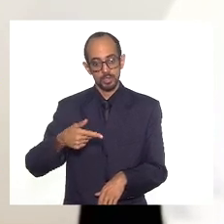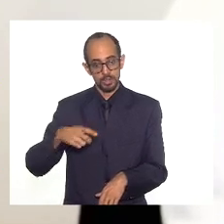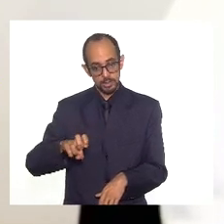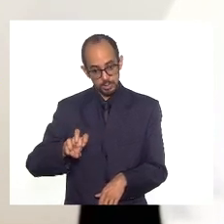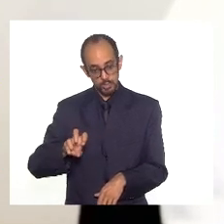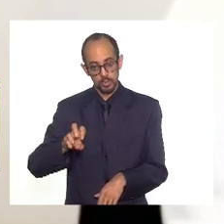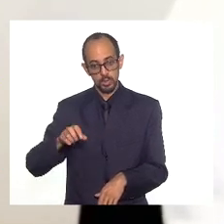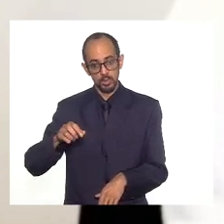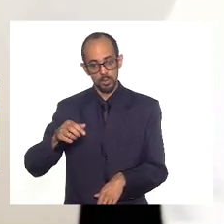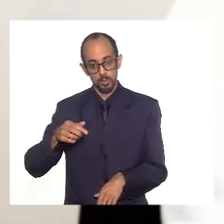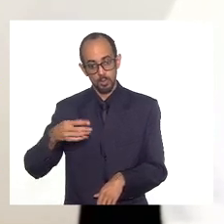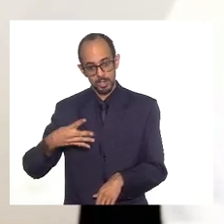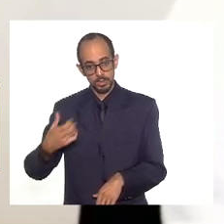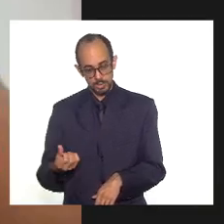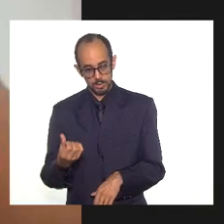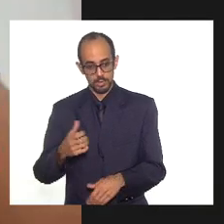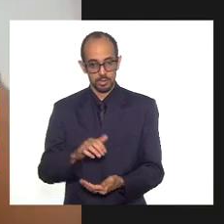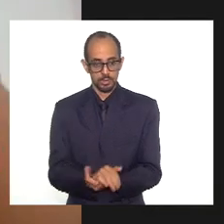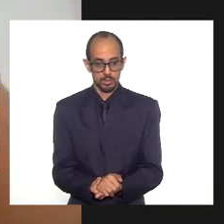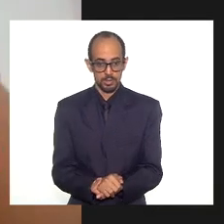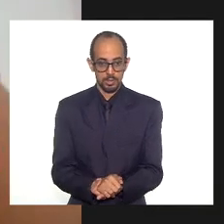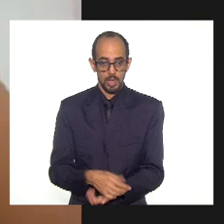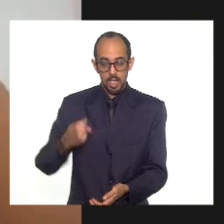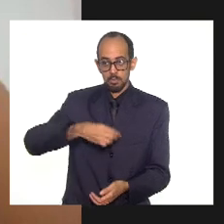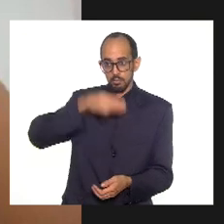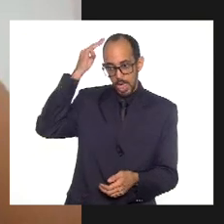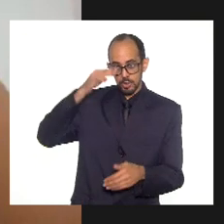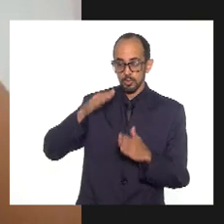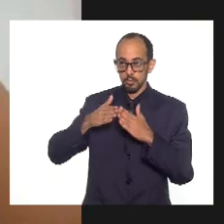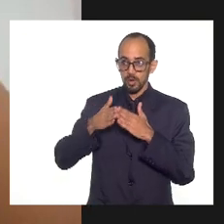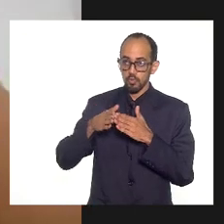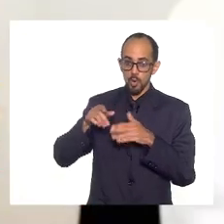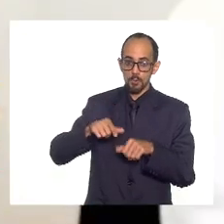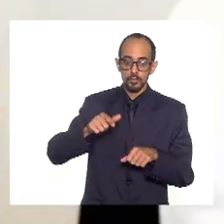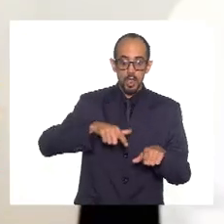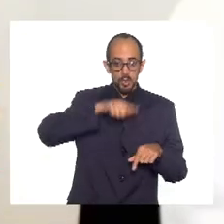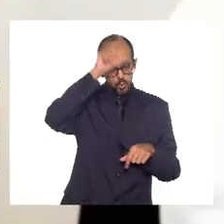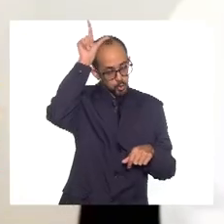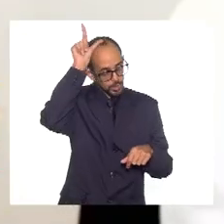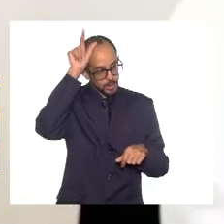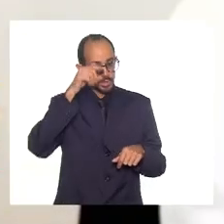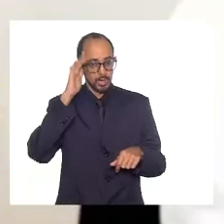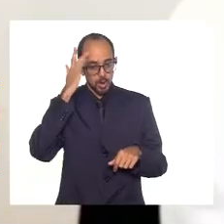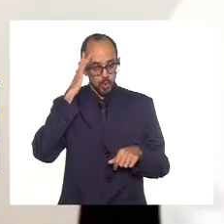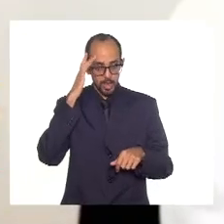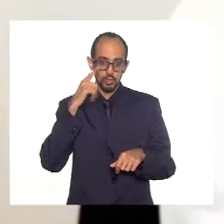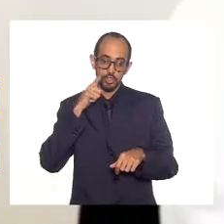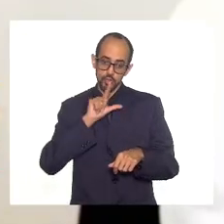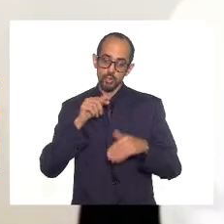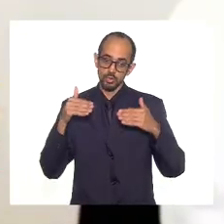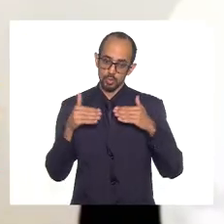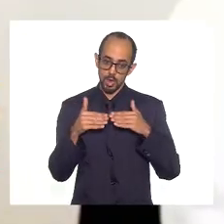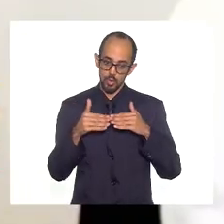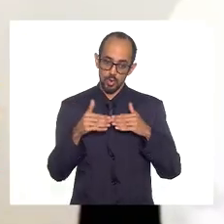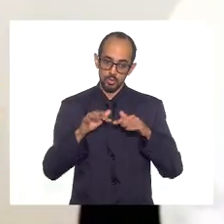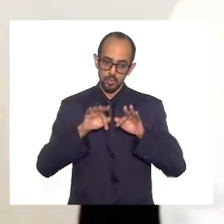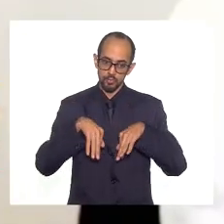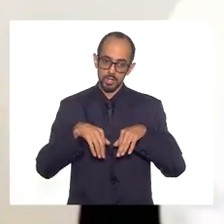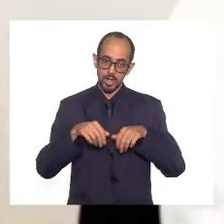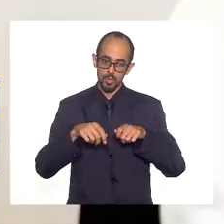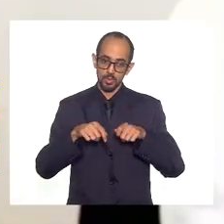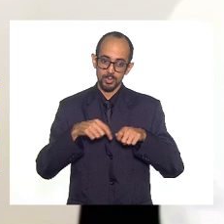deputada? Perfeito. Márcio, por favor. Luiz, no final, acho que acordou, e aí Vossa Excelência terá a palavra.